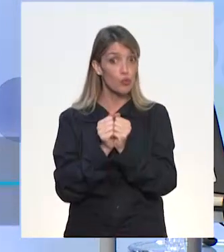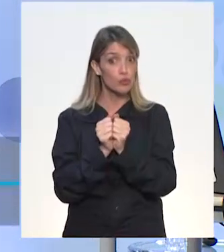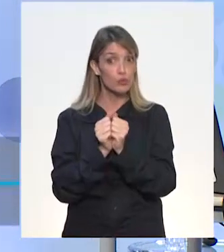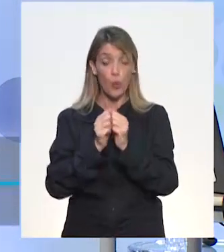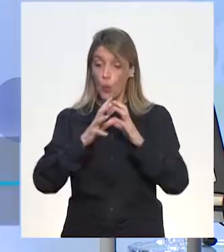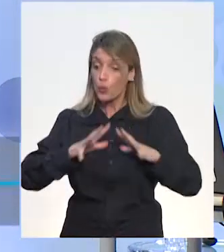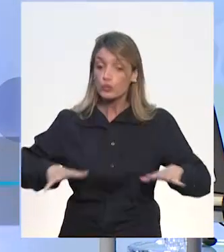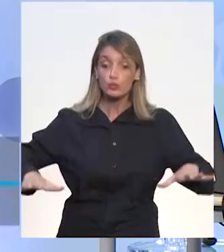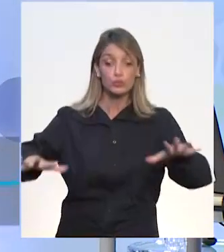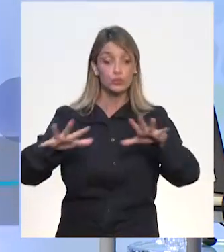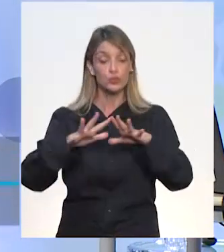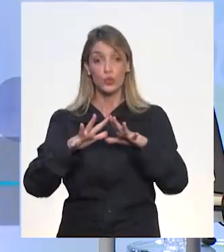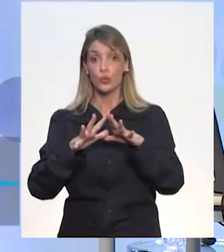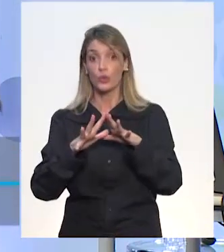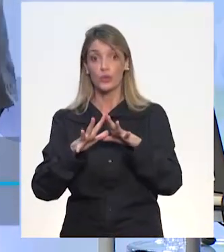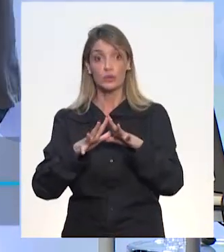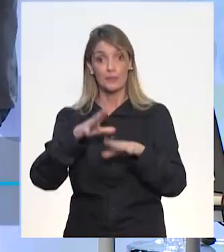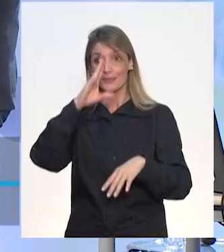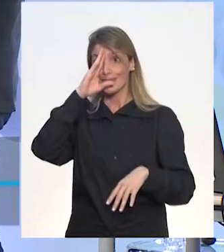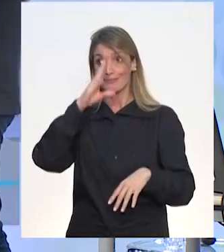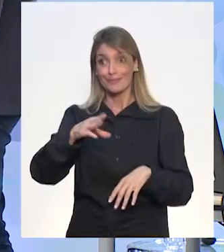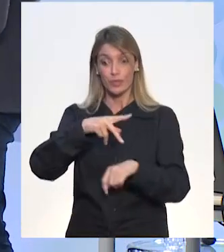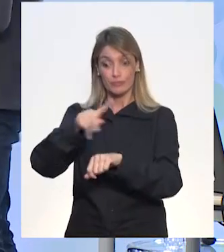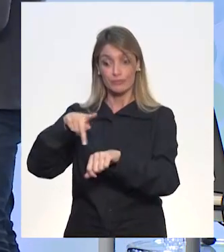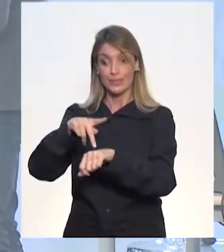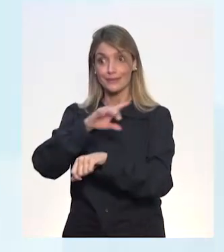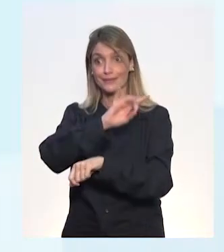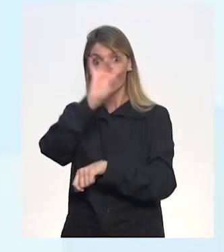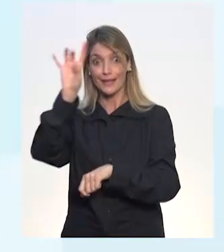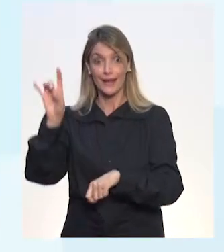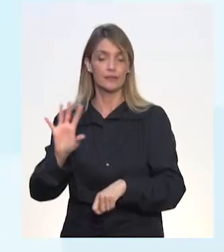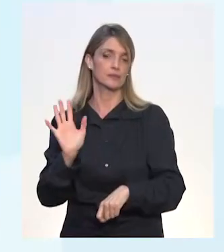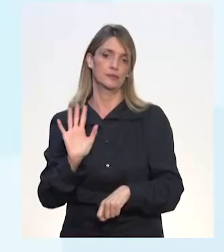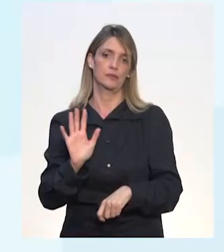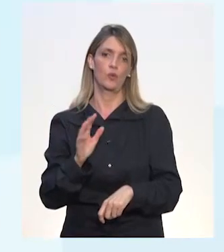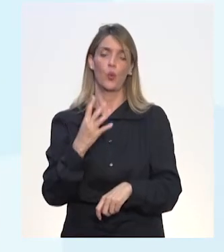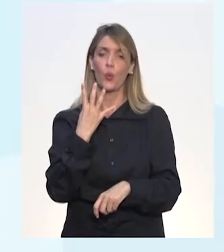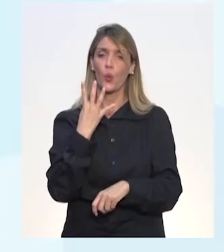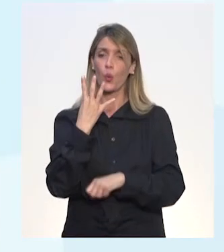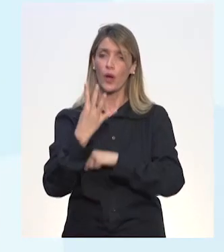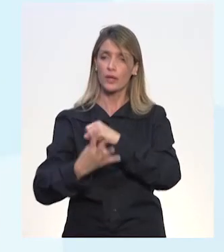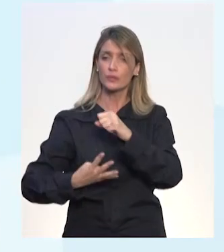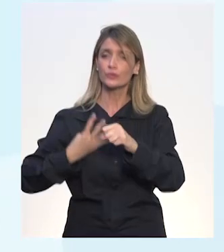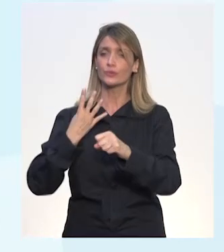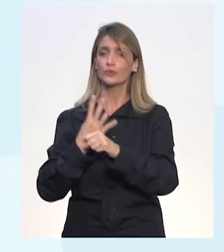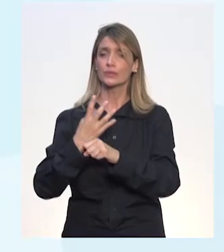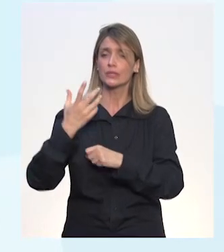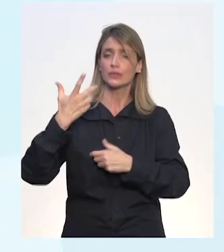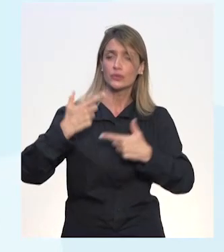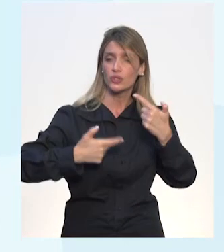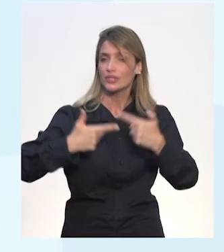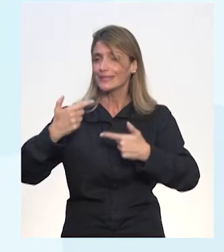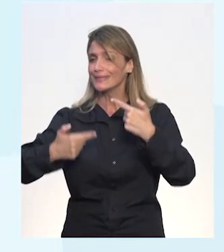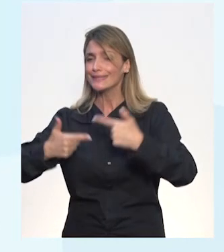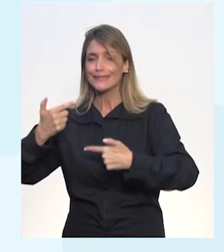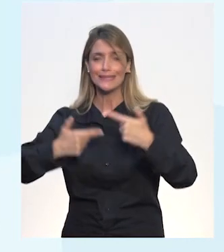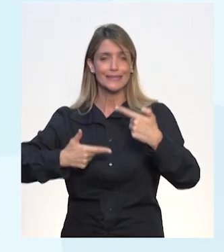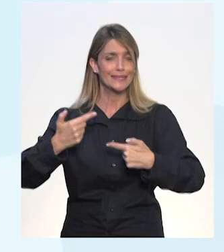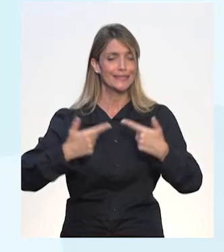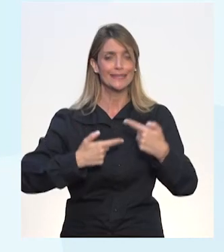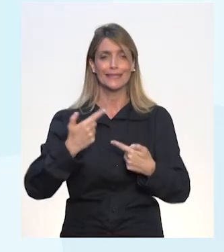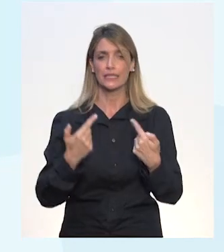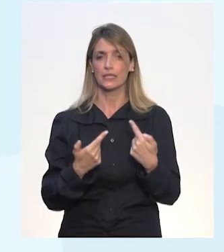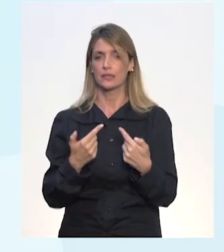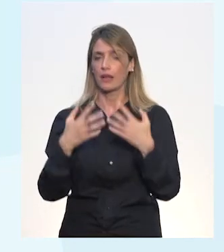as potências, não. E quando a gente olha aqui 4 anos de conflito armado, a gente tem que se